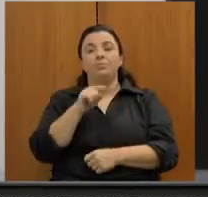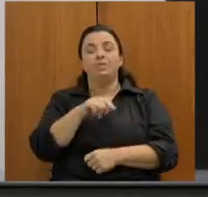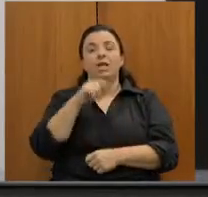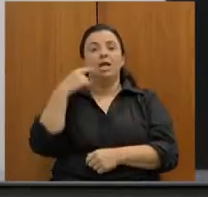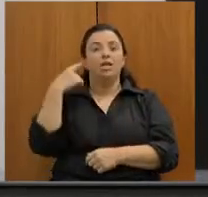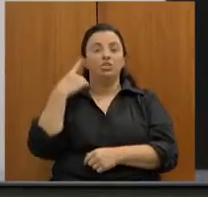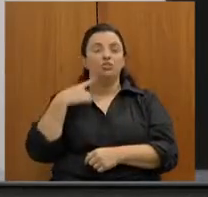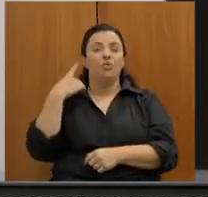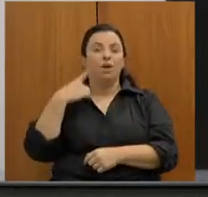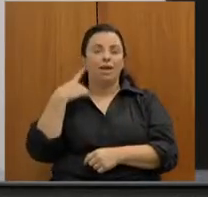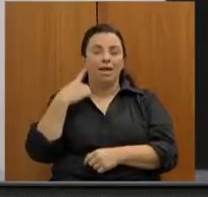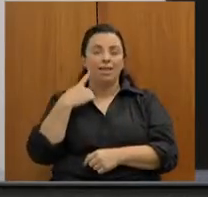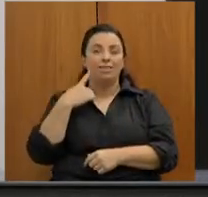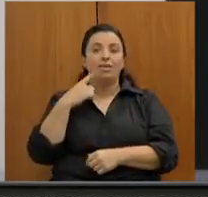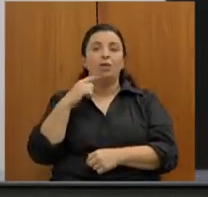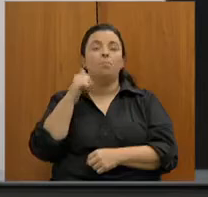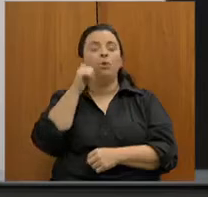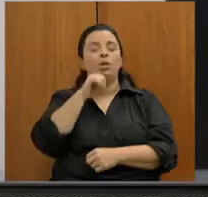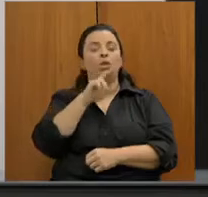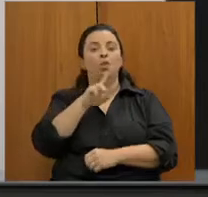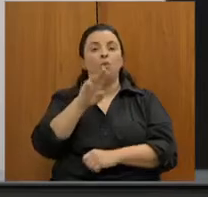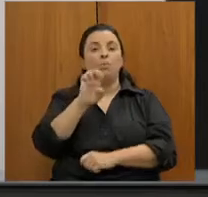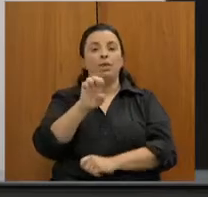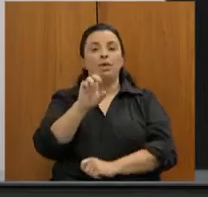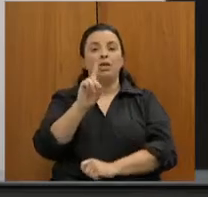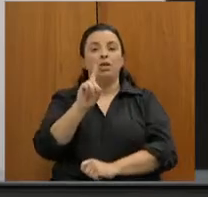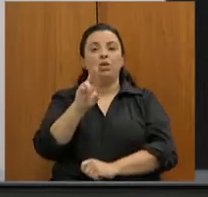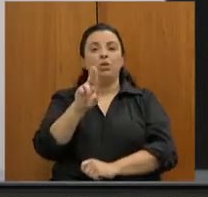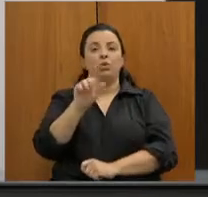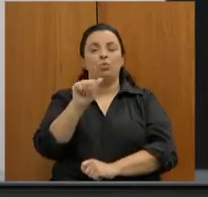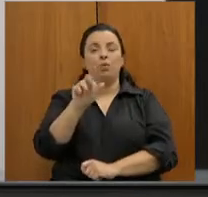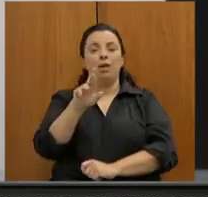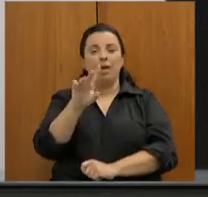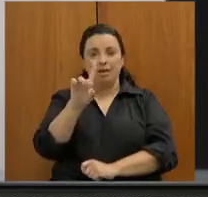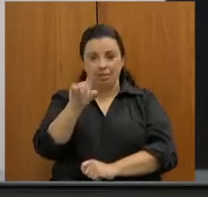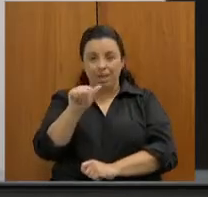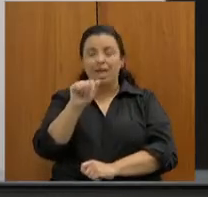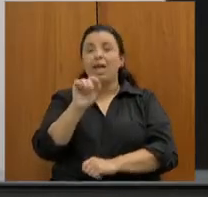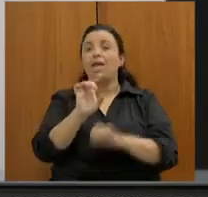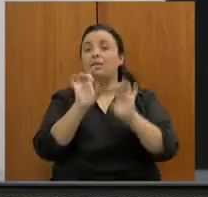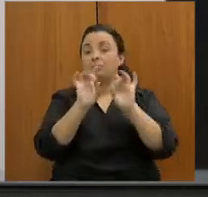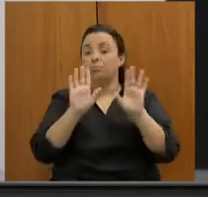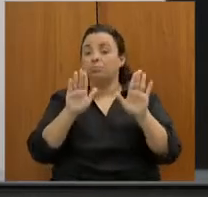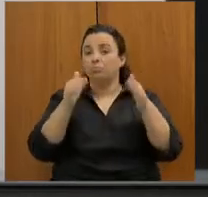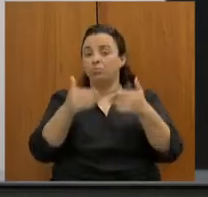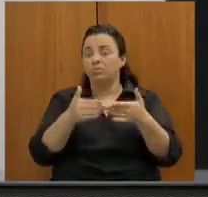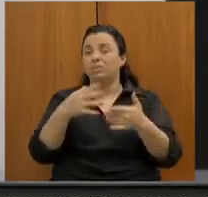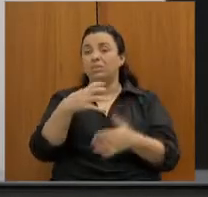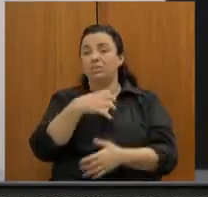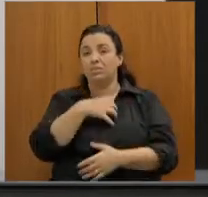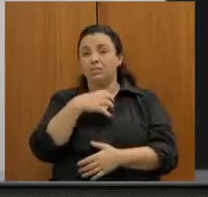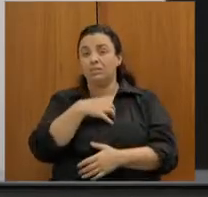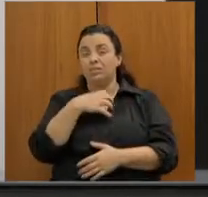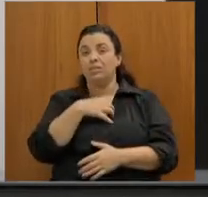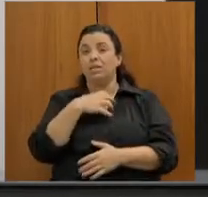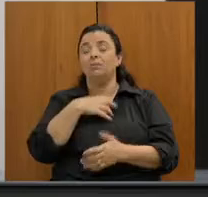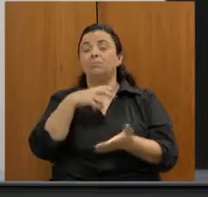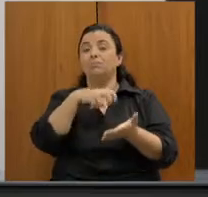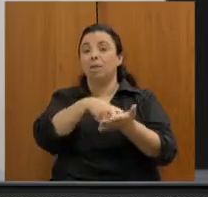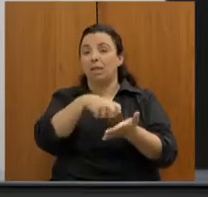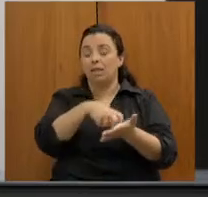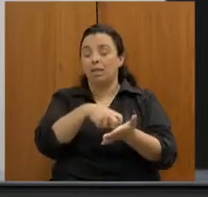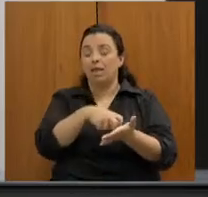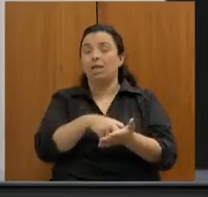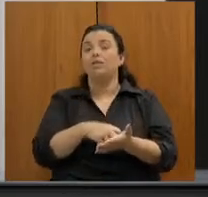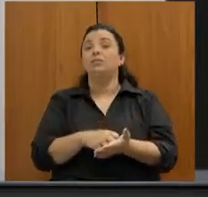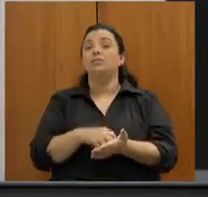advogada Eduardo Otero especialista em ciência penal o militar de direitos humanos atualmente na